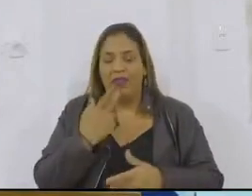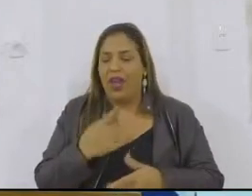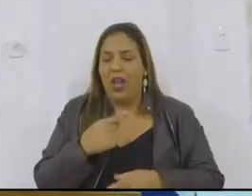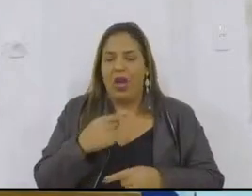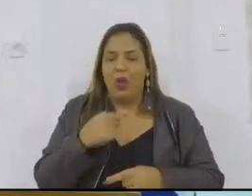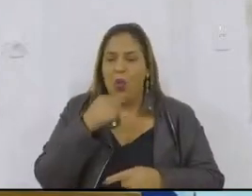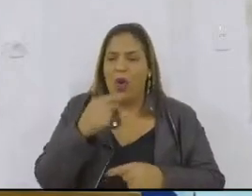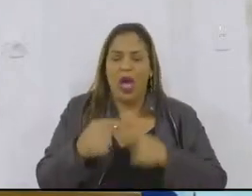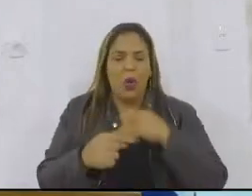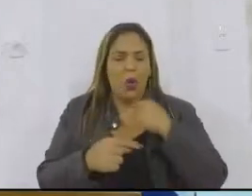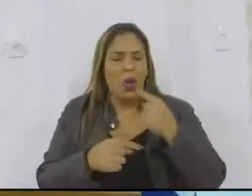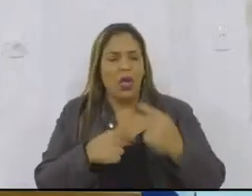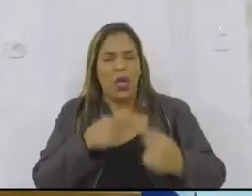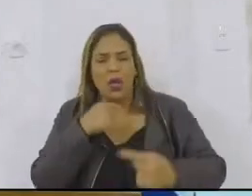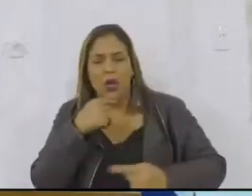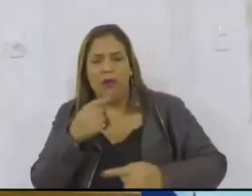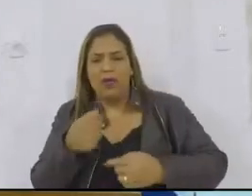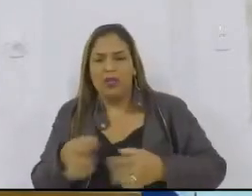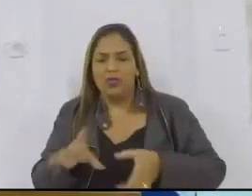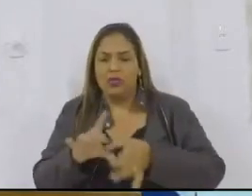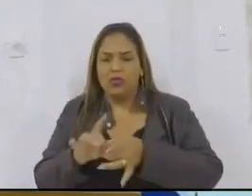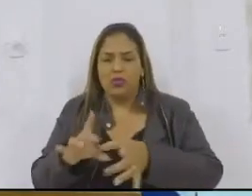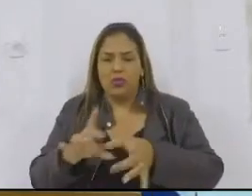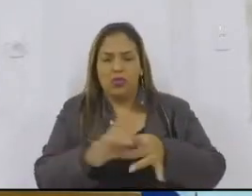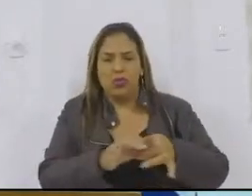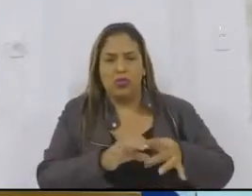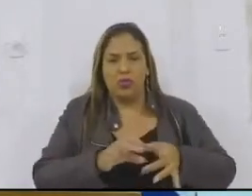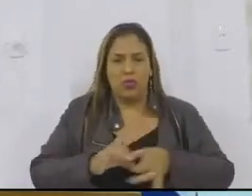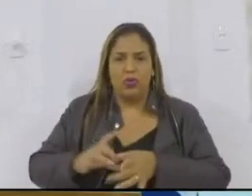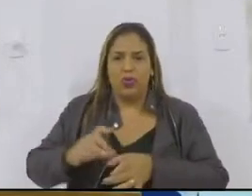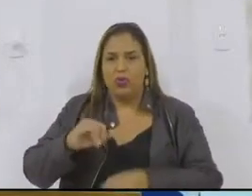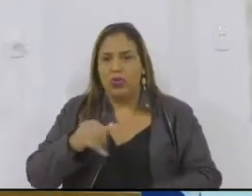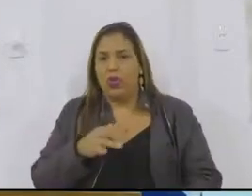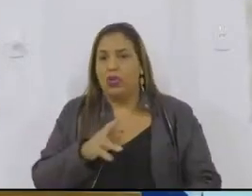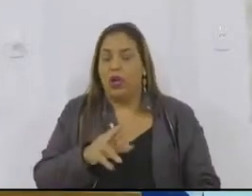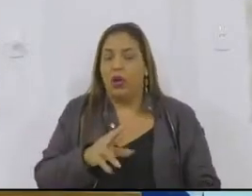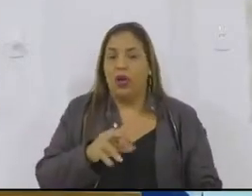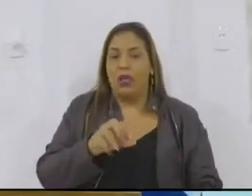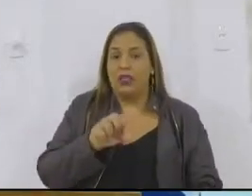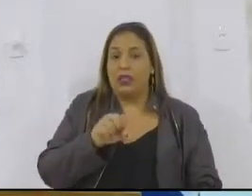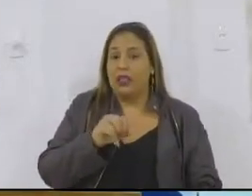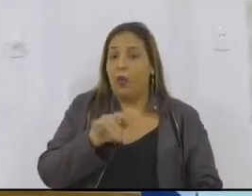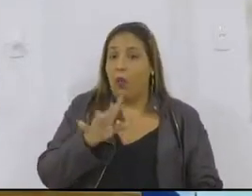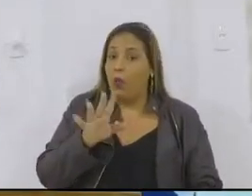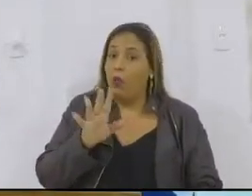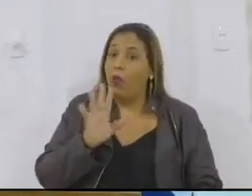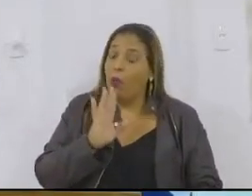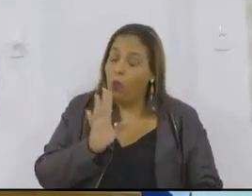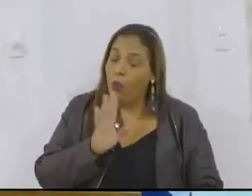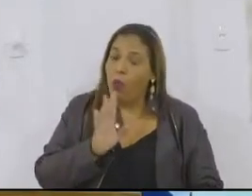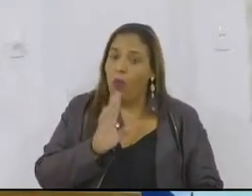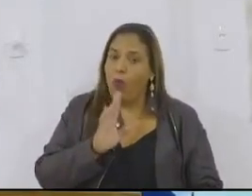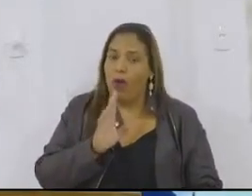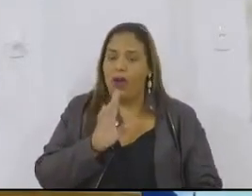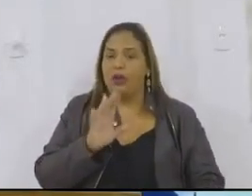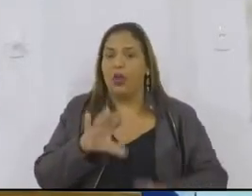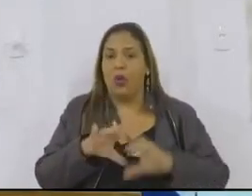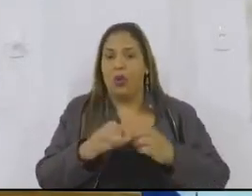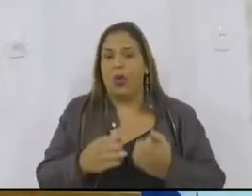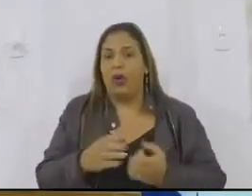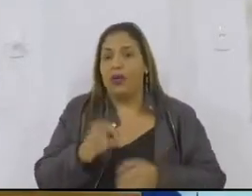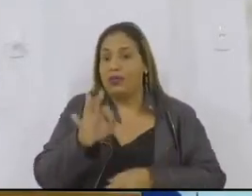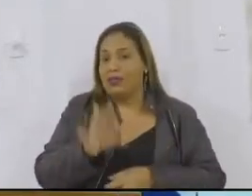né, se filiando. Então, essa JR hoje, pelo que eu conheço, não é uma cooperativa de van, é